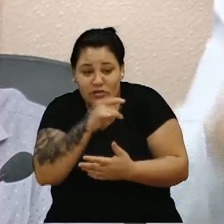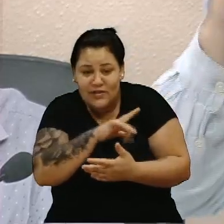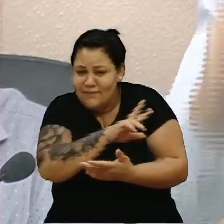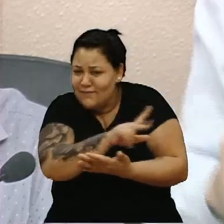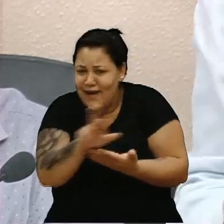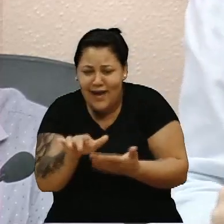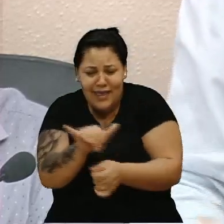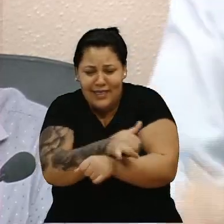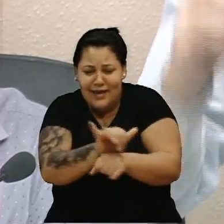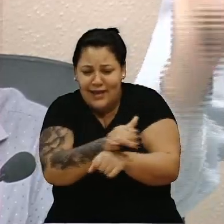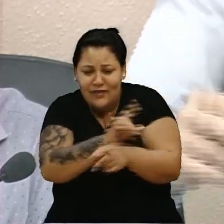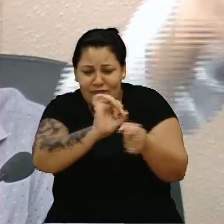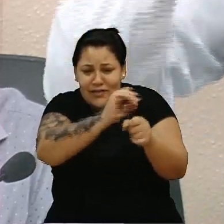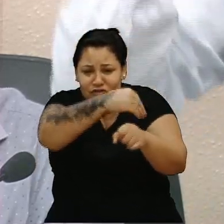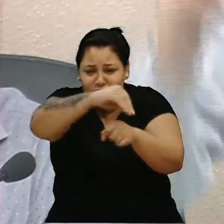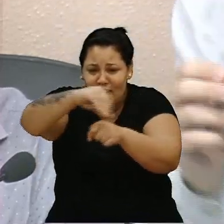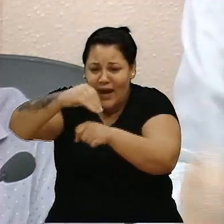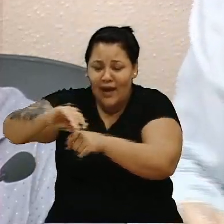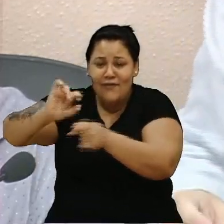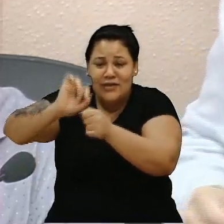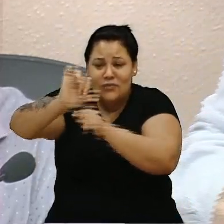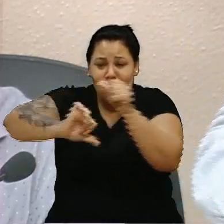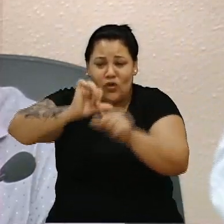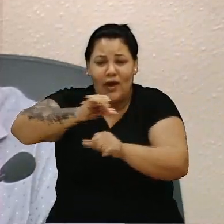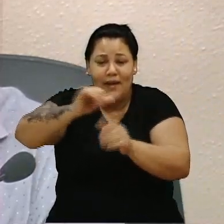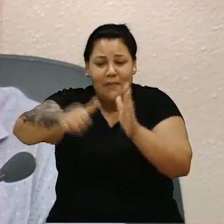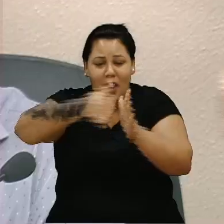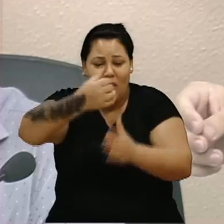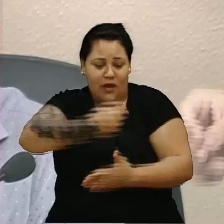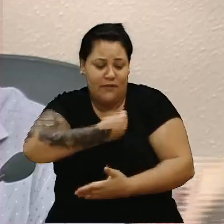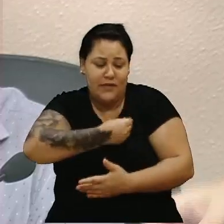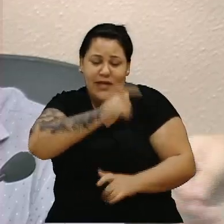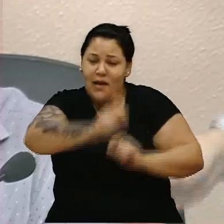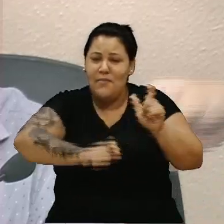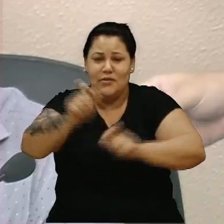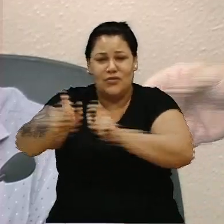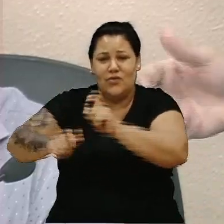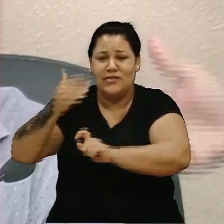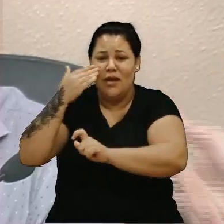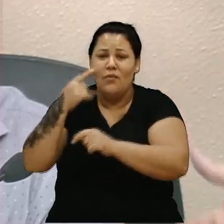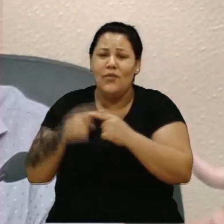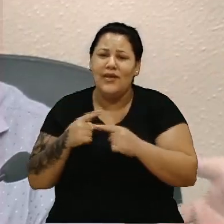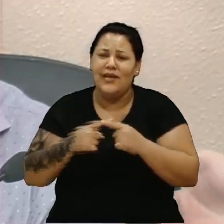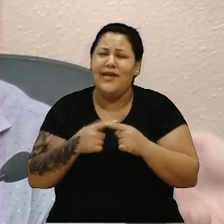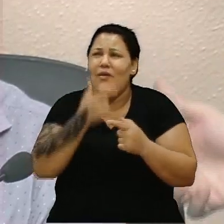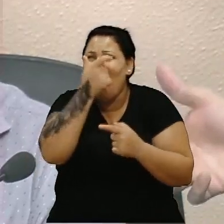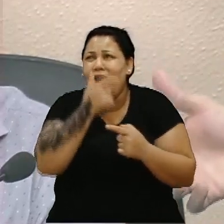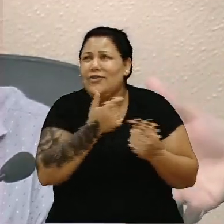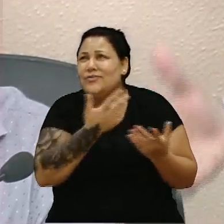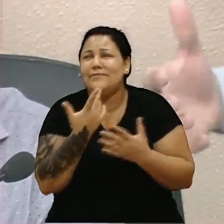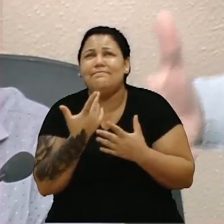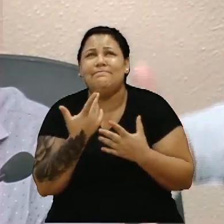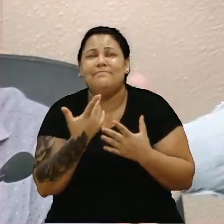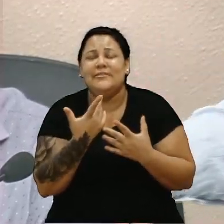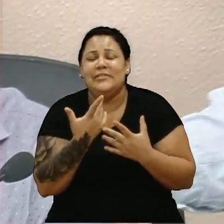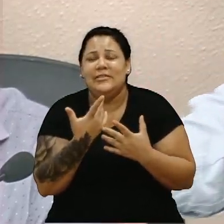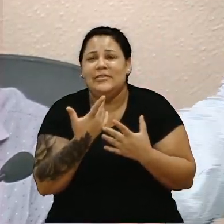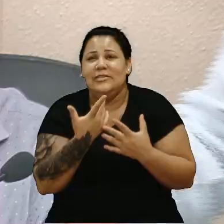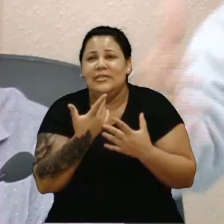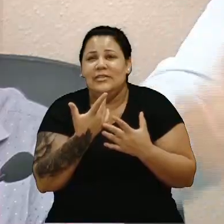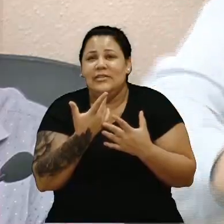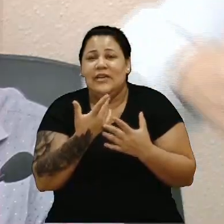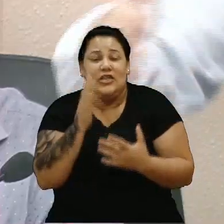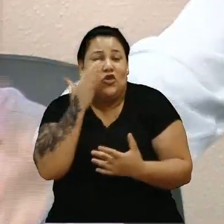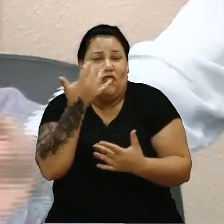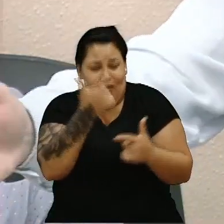fazer uma indicação que efetivamente altere a vida das pessoas. Porque eu acho que para saídas complexas, nós precisamos